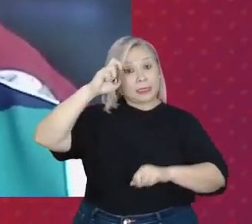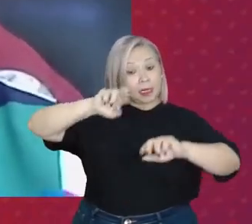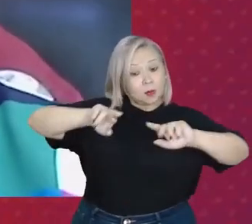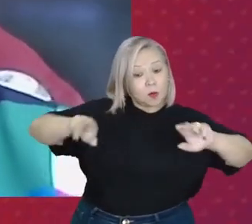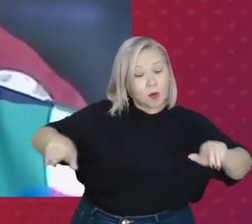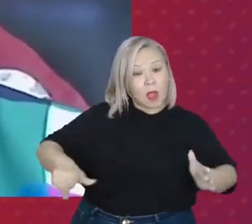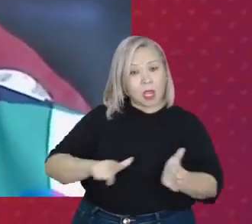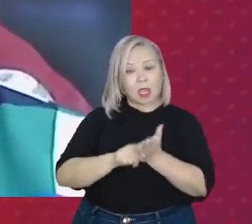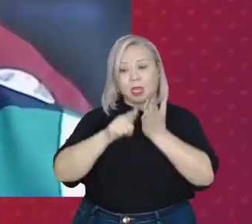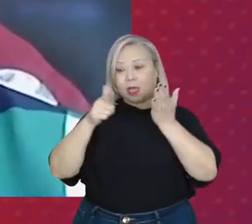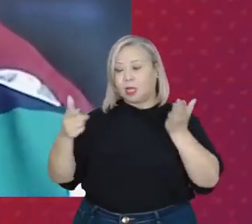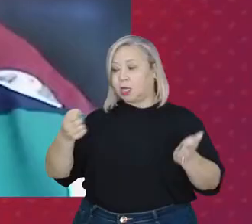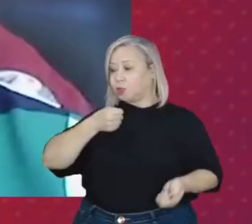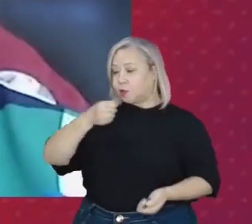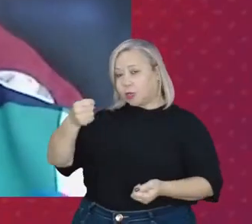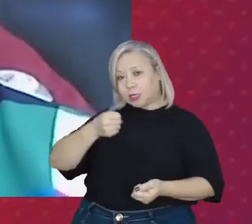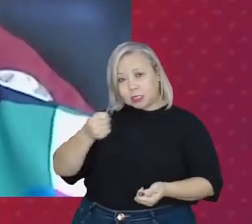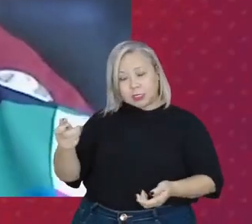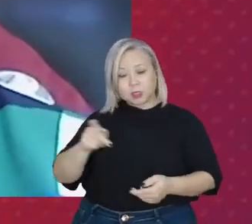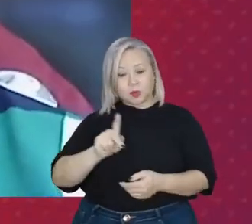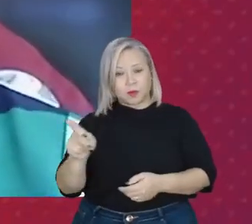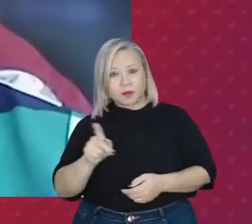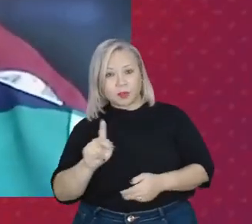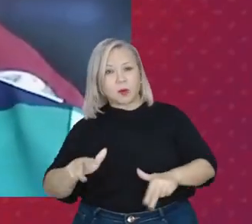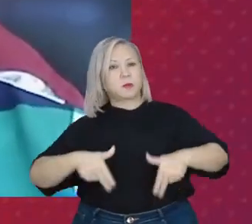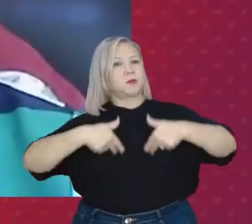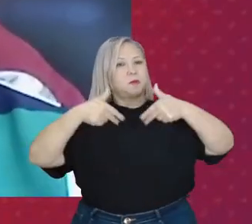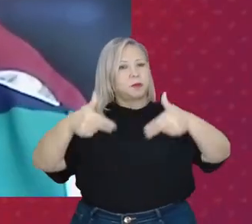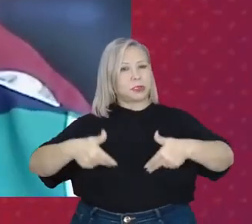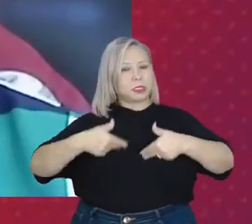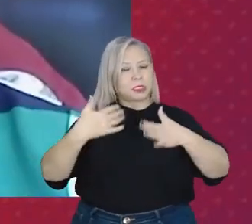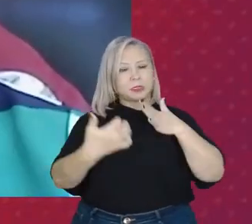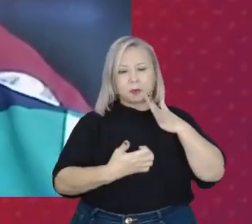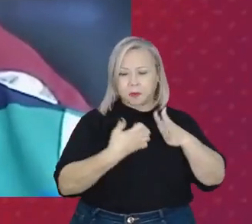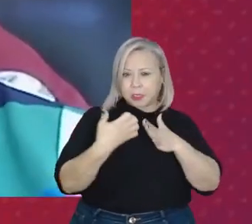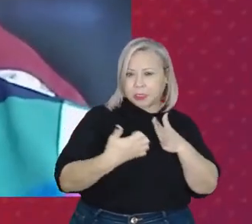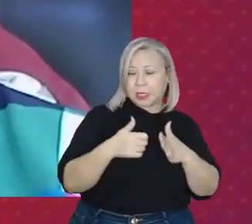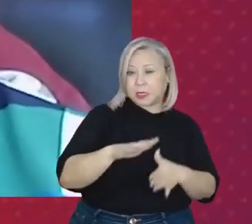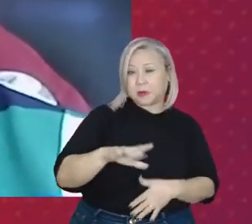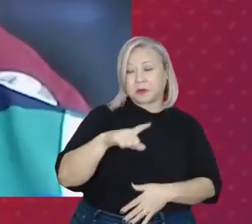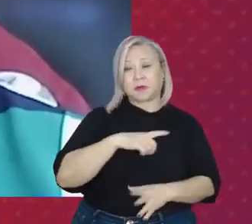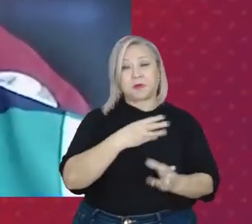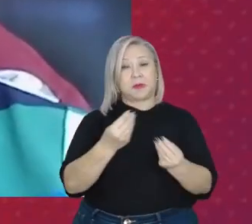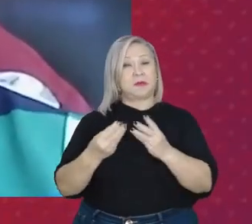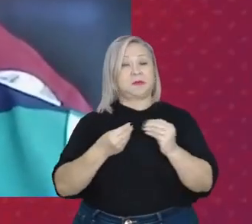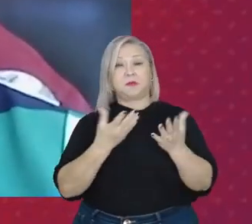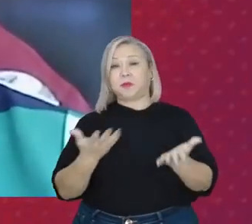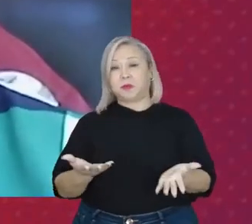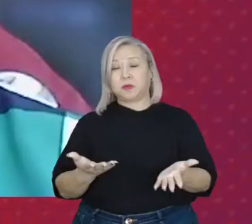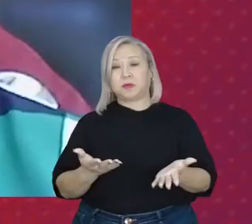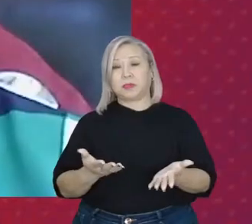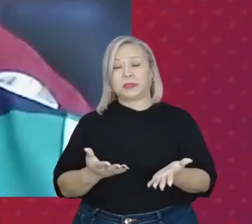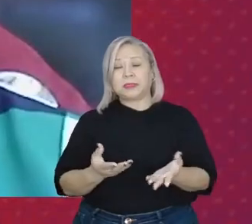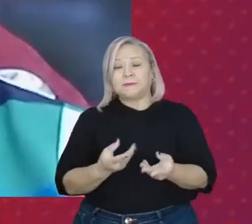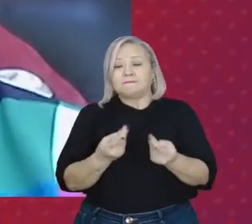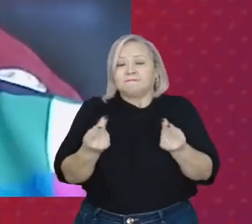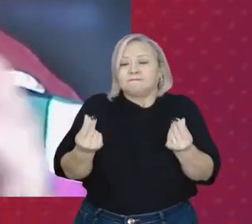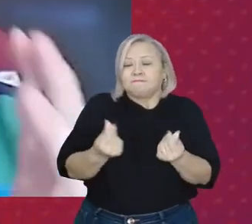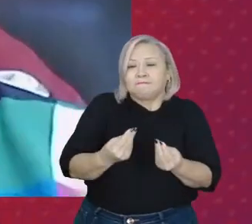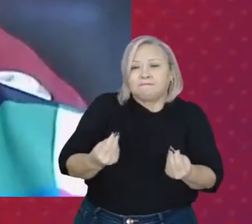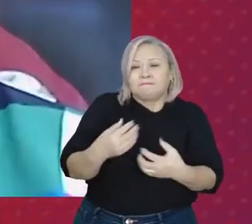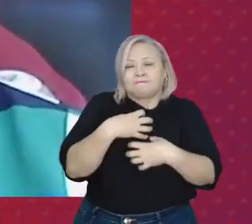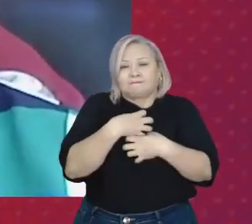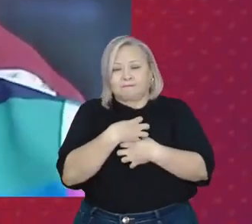jornalistas, professores, militantes, empresários, nós tivemos muitos deles sensíveis